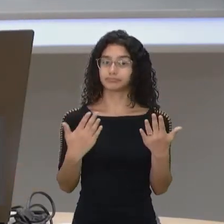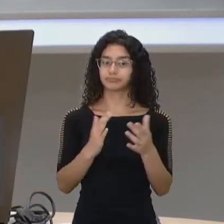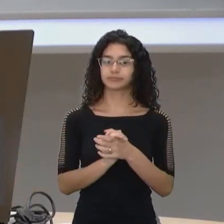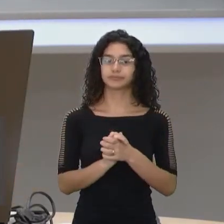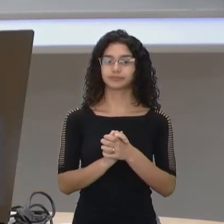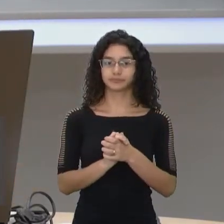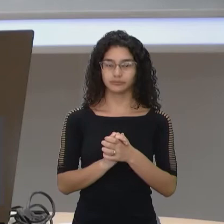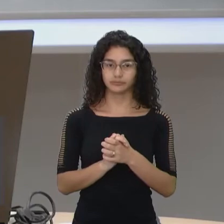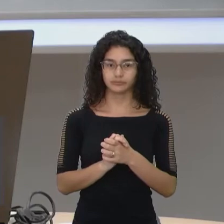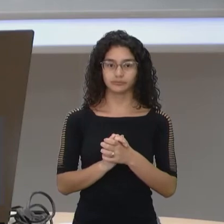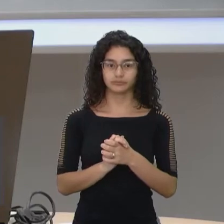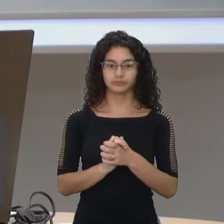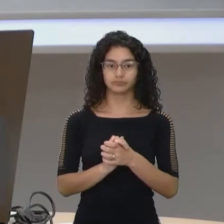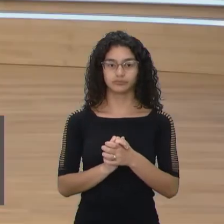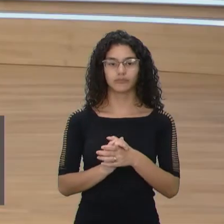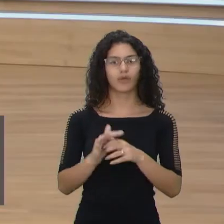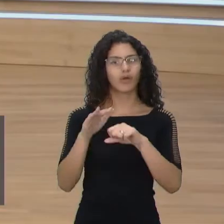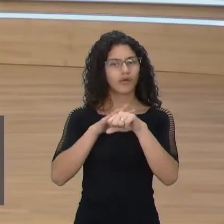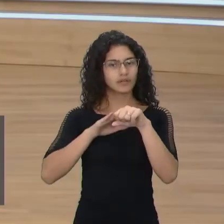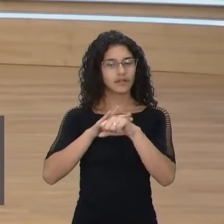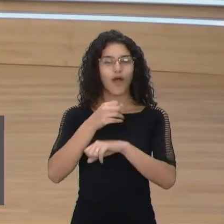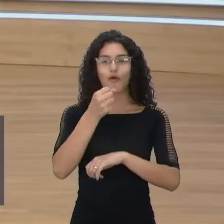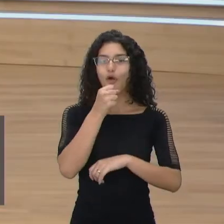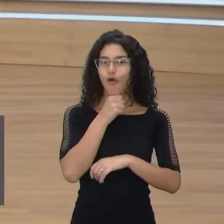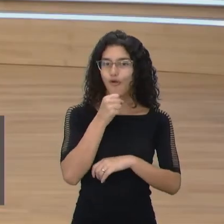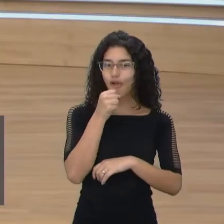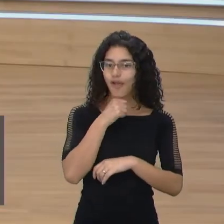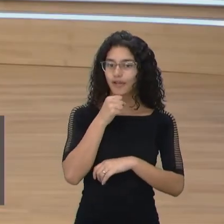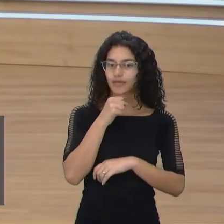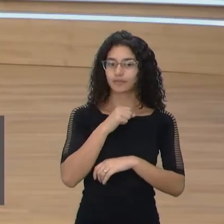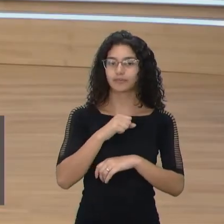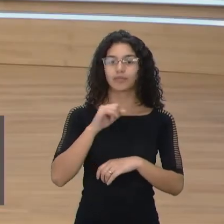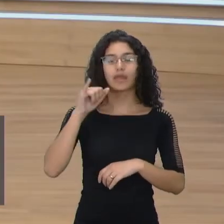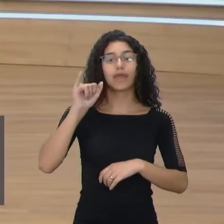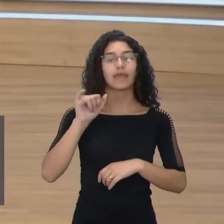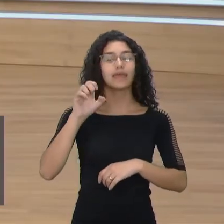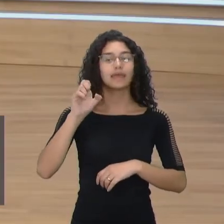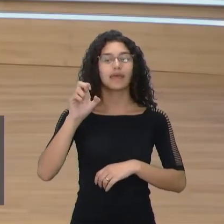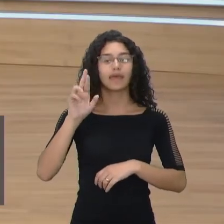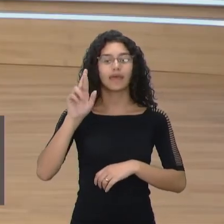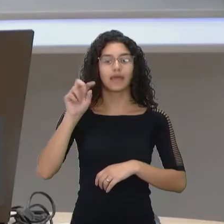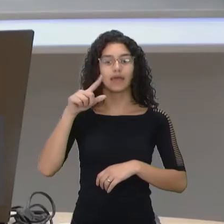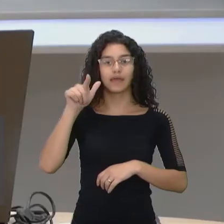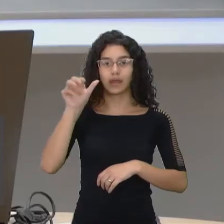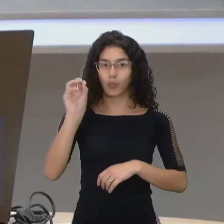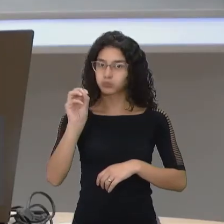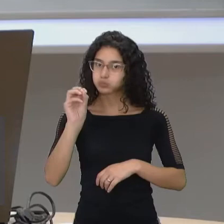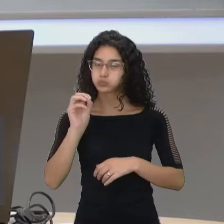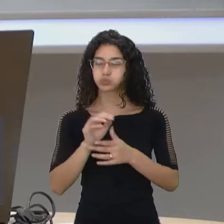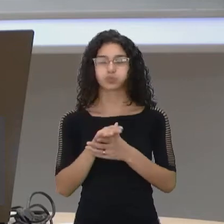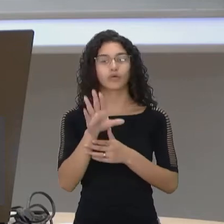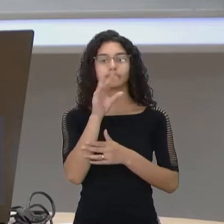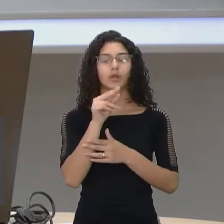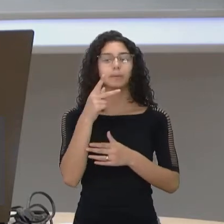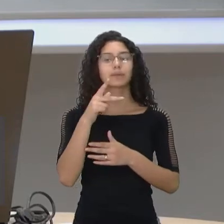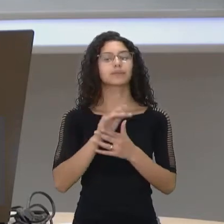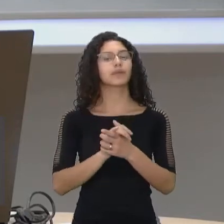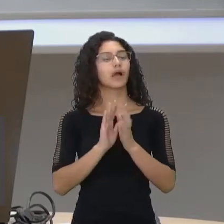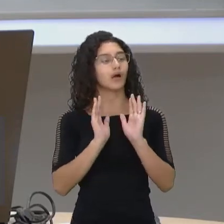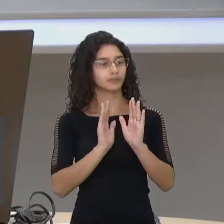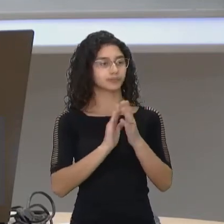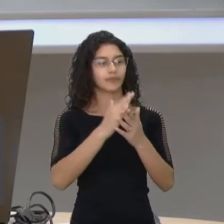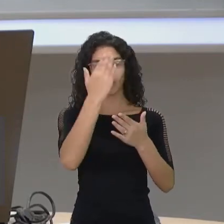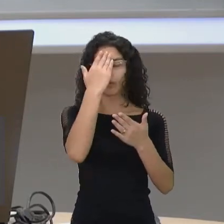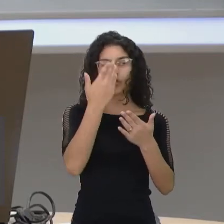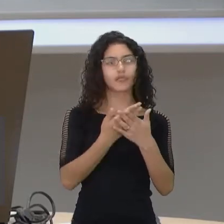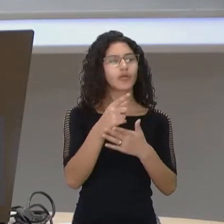foi conversar com um velho sábio chamado Hierão. O Hierão disse assim para ele: Arquimedes, confia na